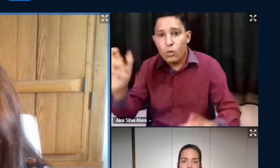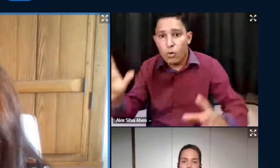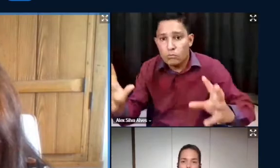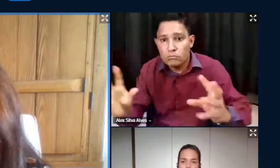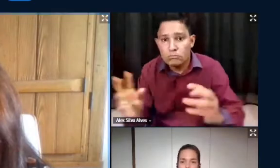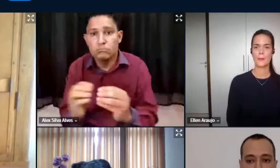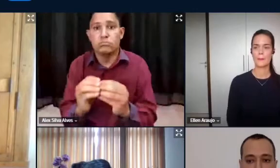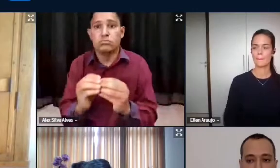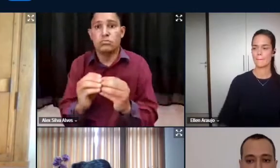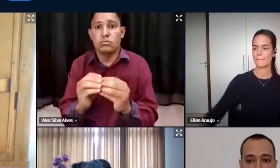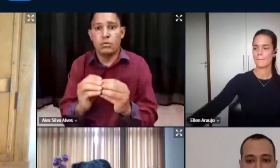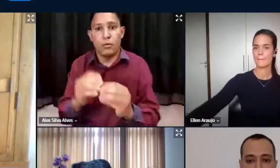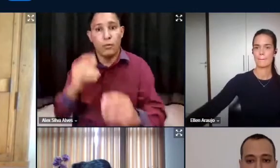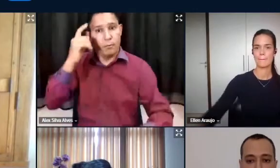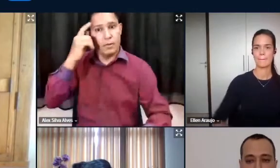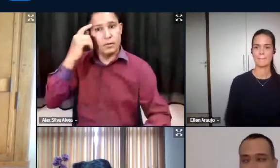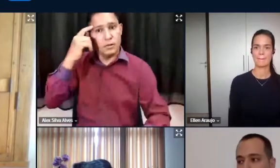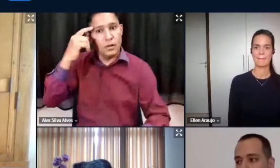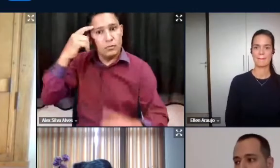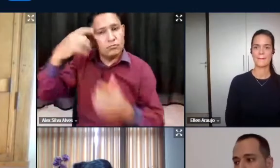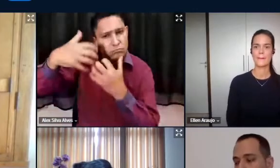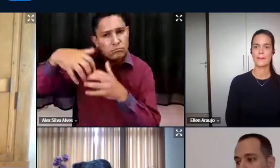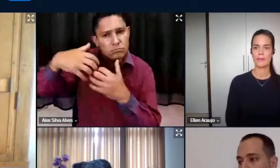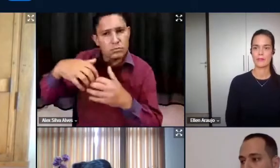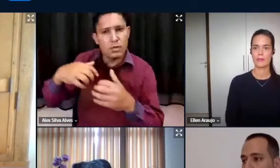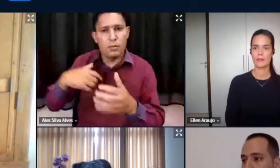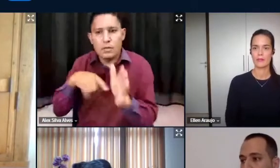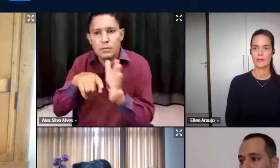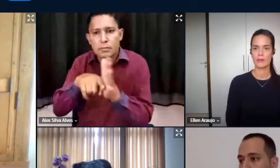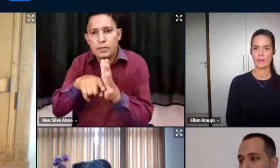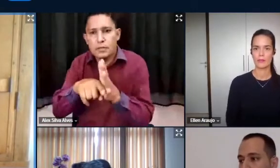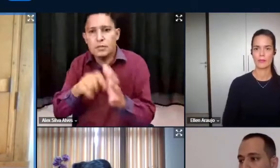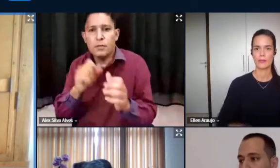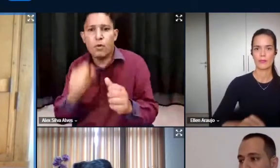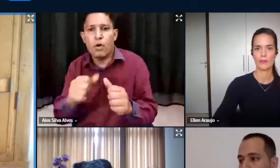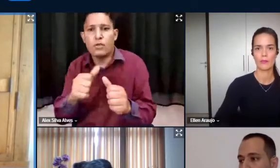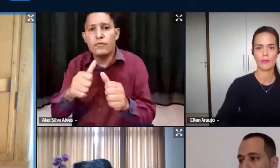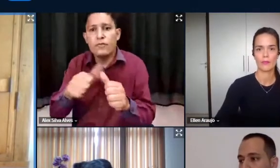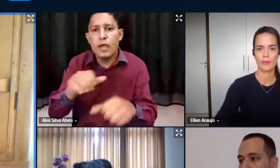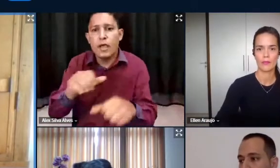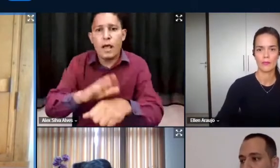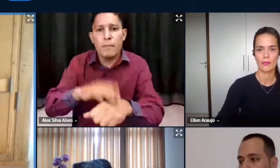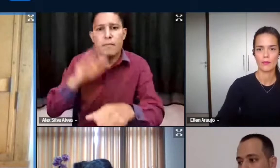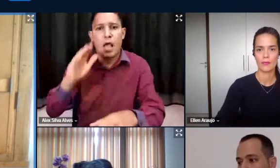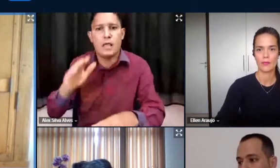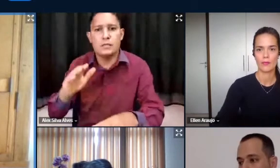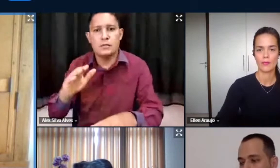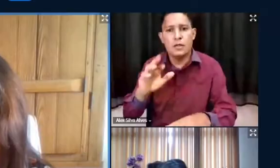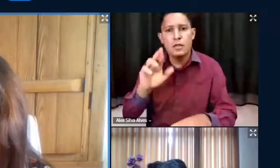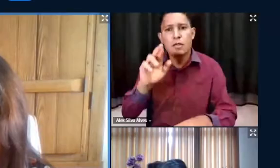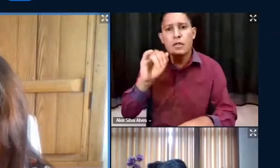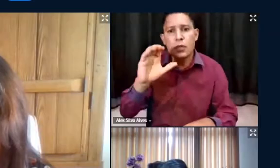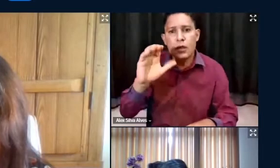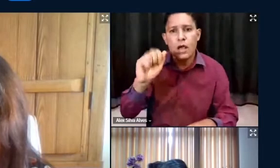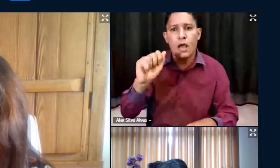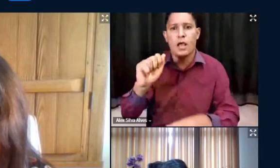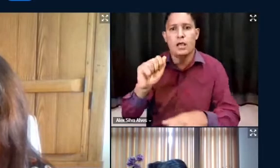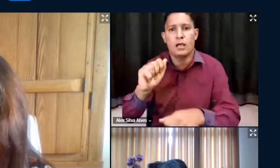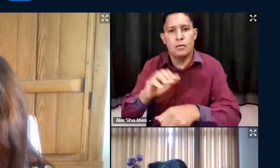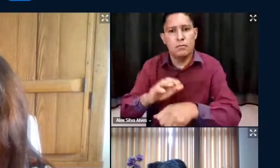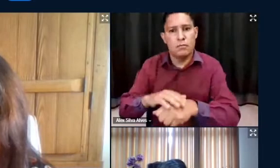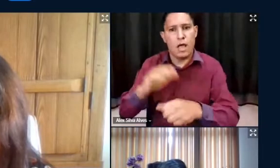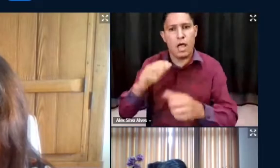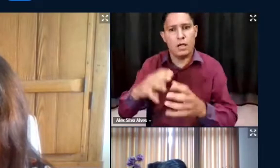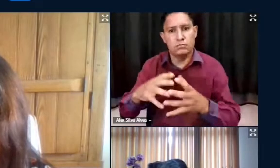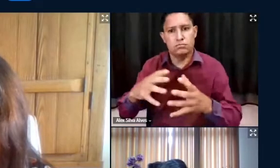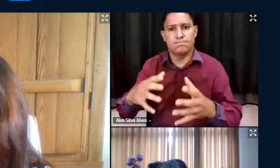Faust era citada por outros autores também, e acreditava que essa pudesse ser uma forma de trazer a pesquisa